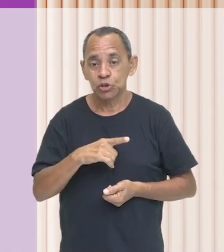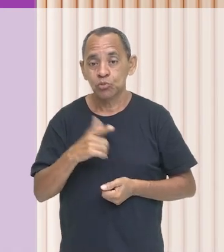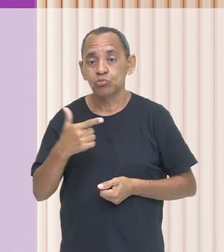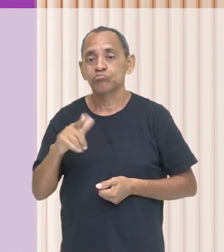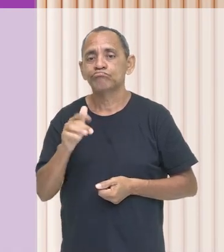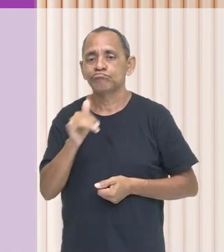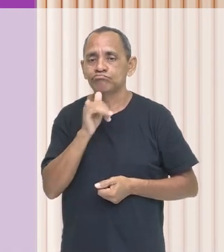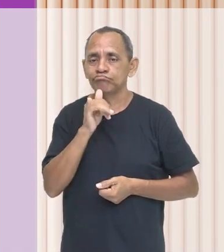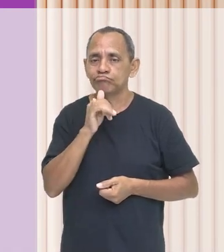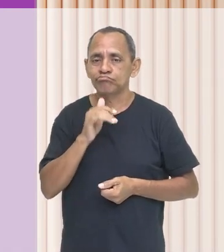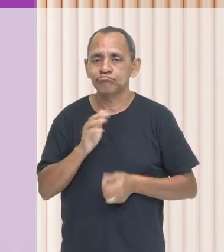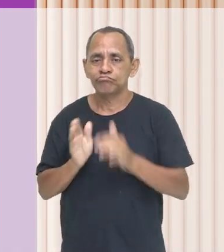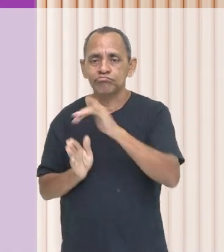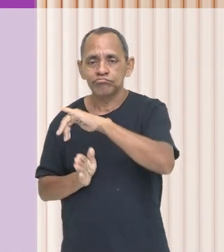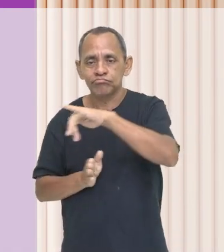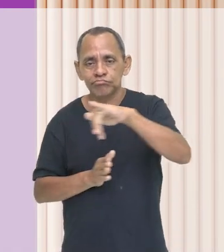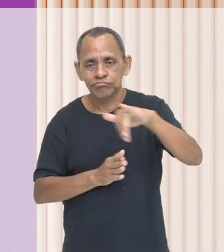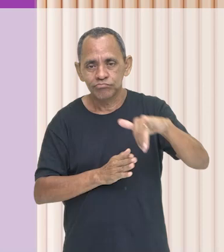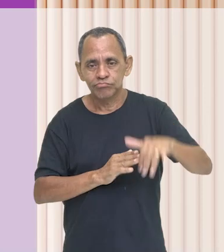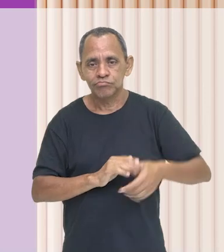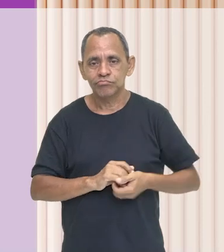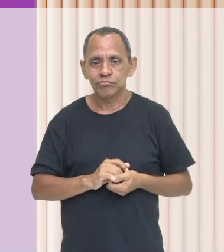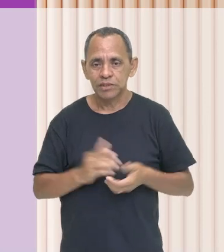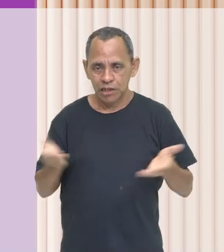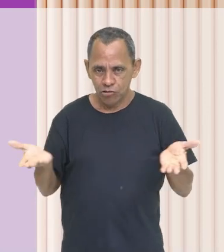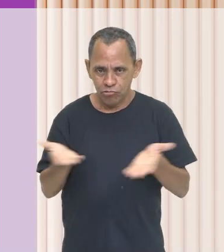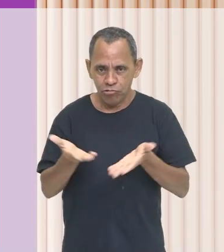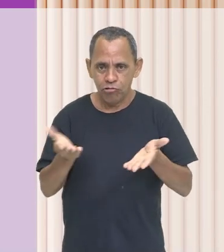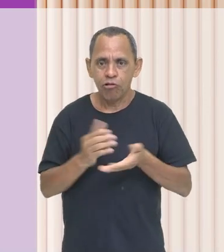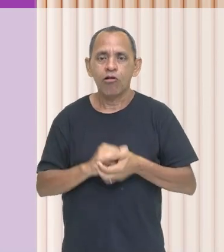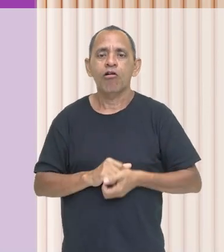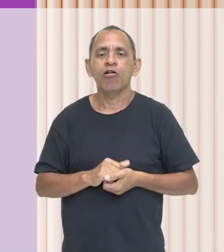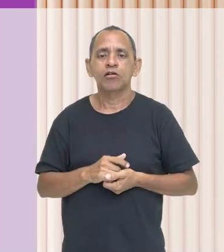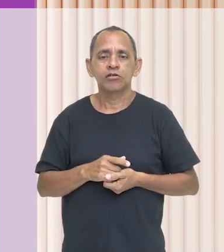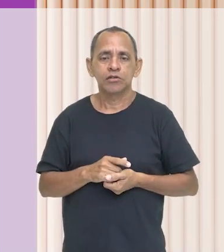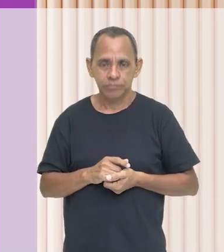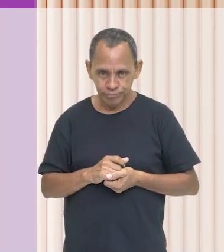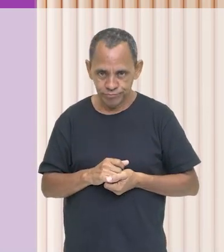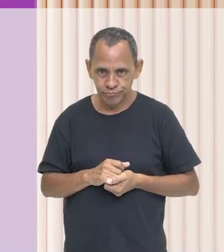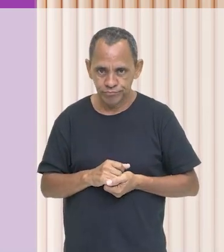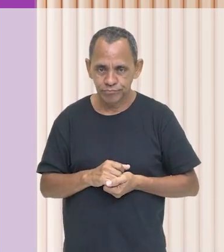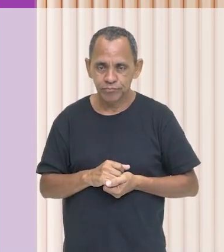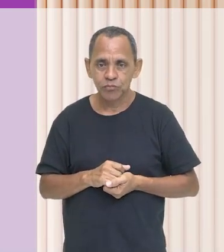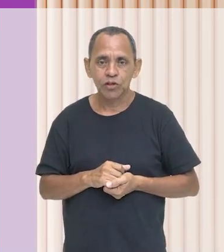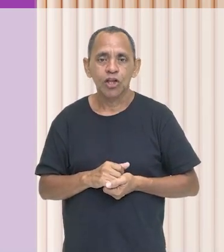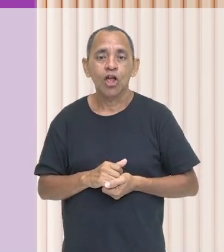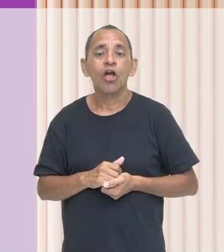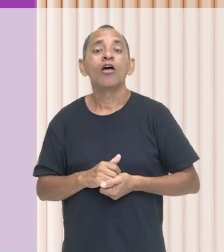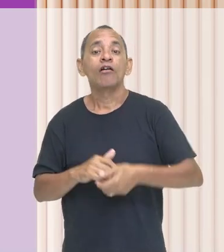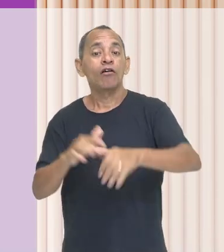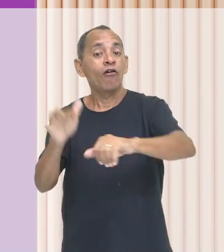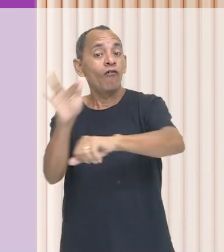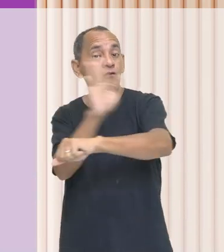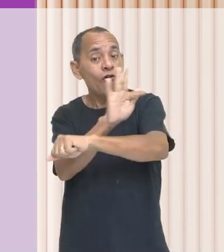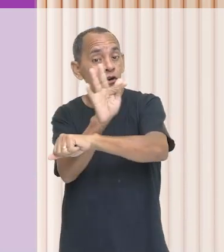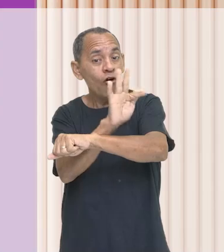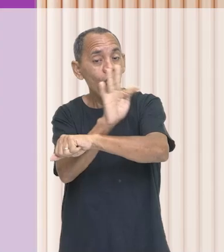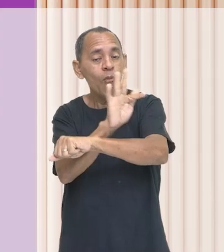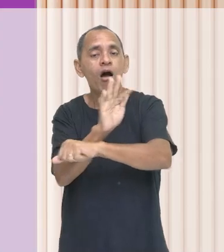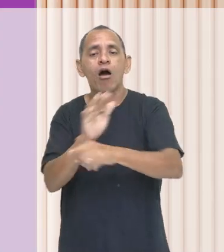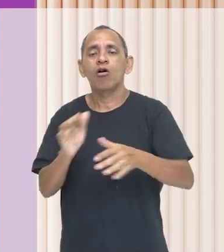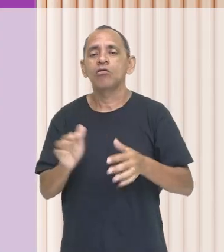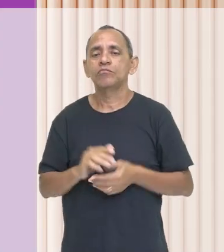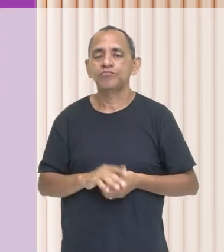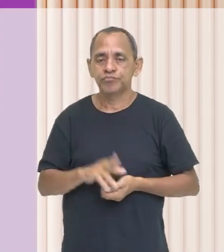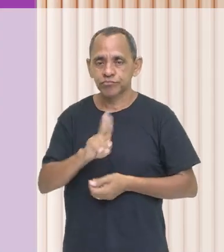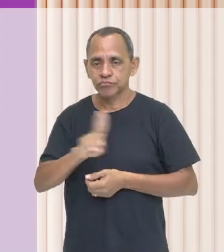bom? Falando agora na linguagem formal, né? Isso que nós apresentamos para vocês, nós chamamos de função e nós temos